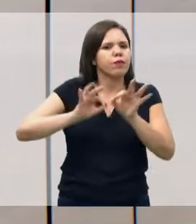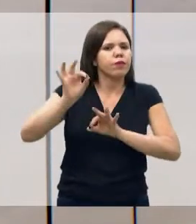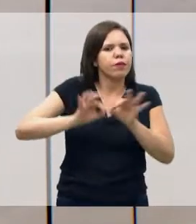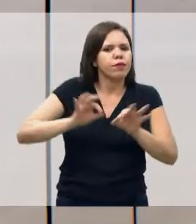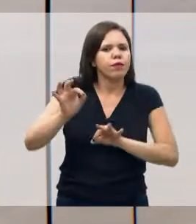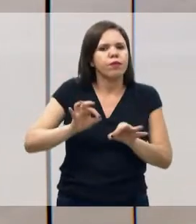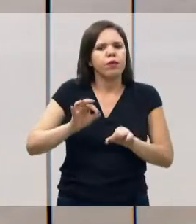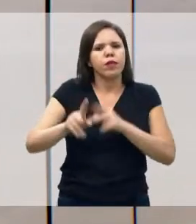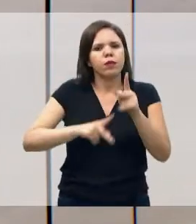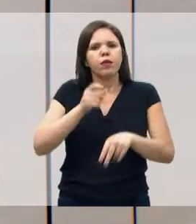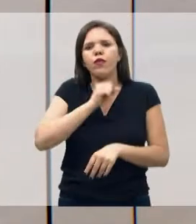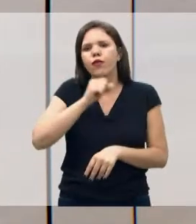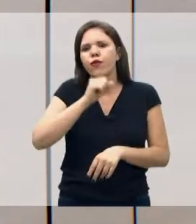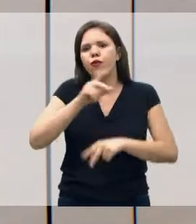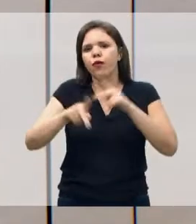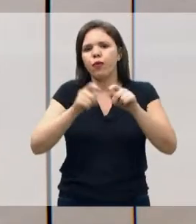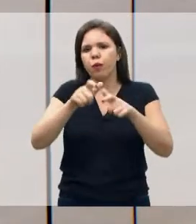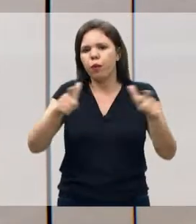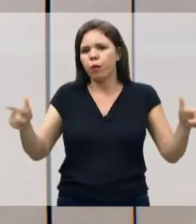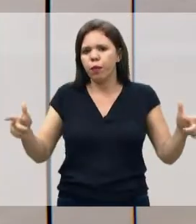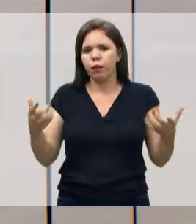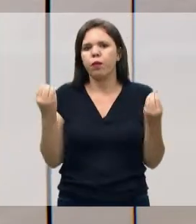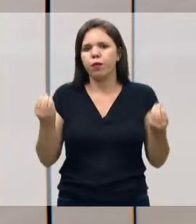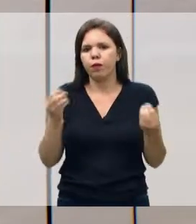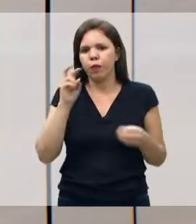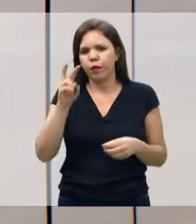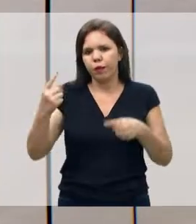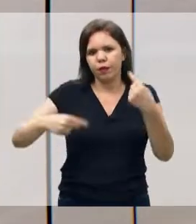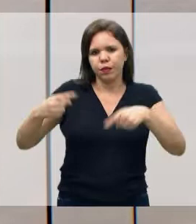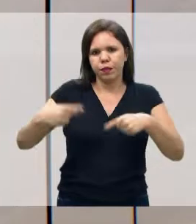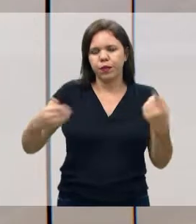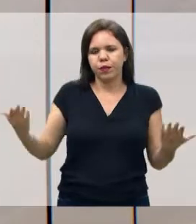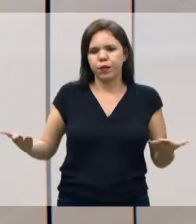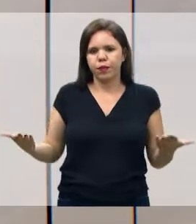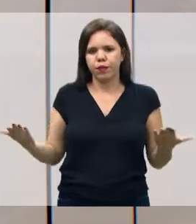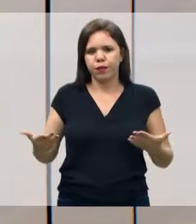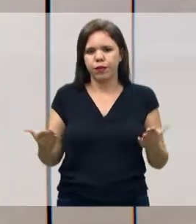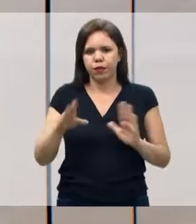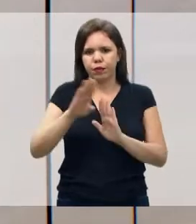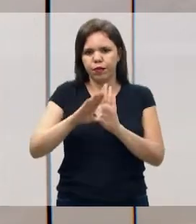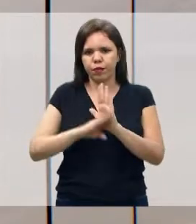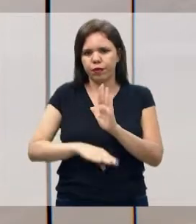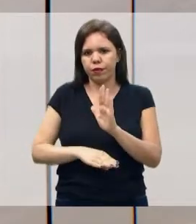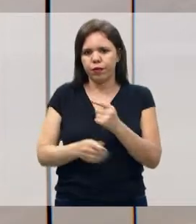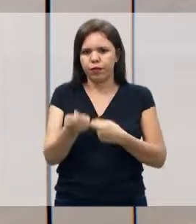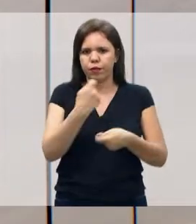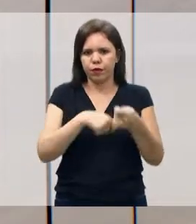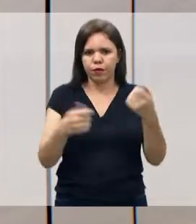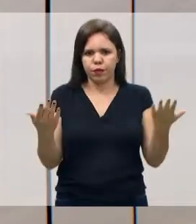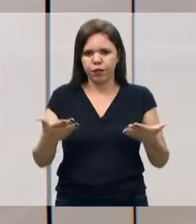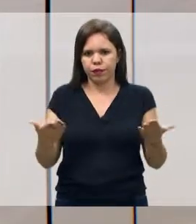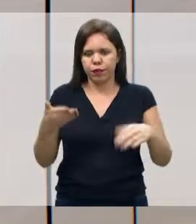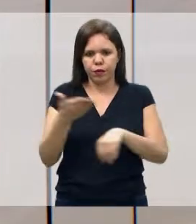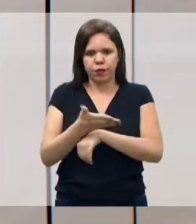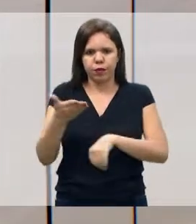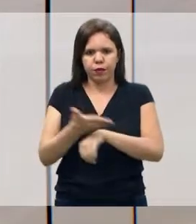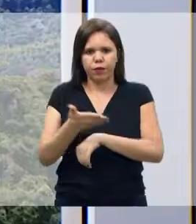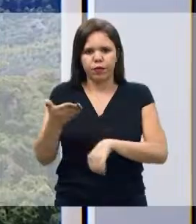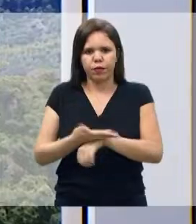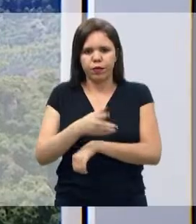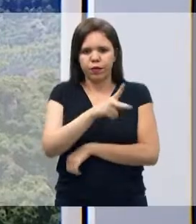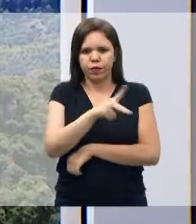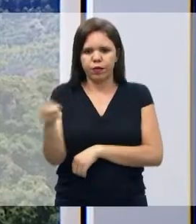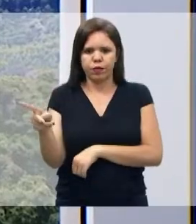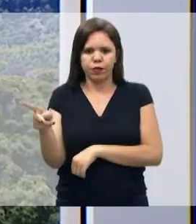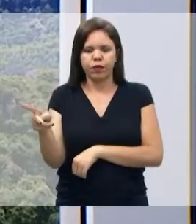para o envelhecimento da população? É o que vamos discutir no Questão de Ordem de hoje, que conta com a participação da